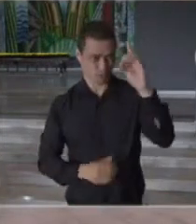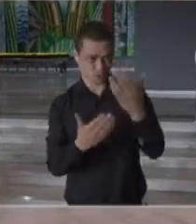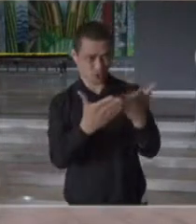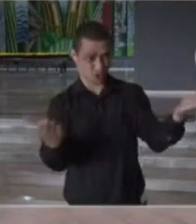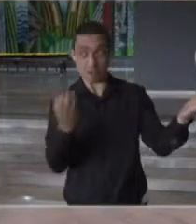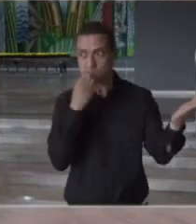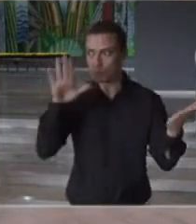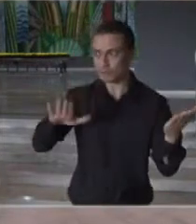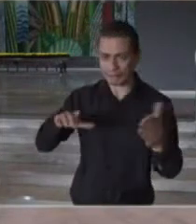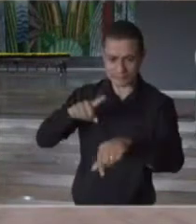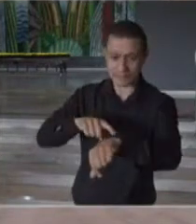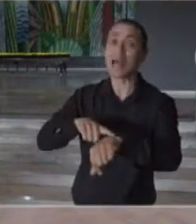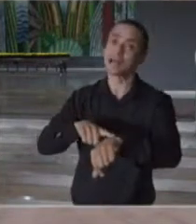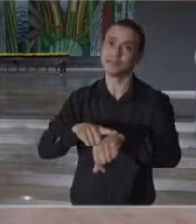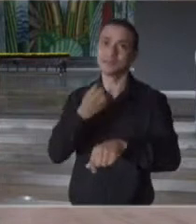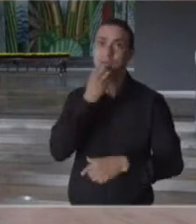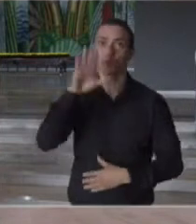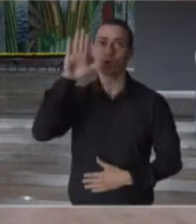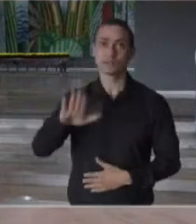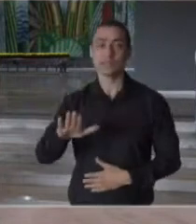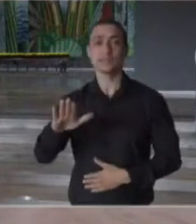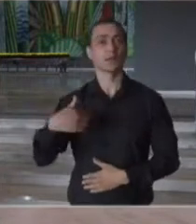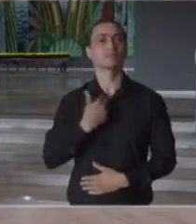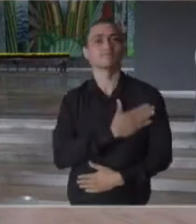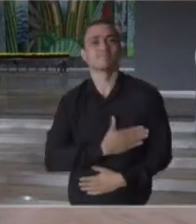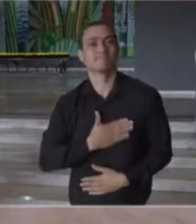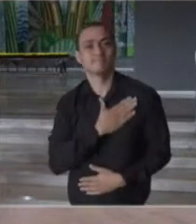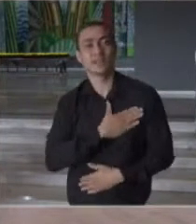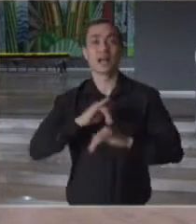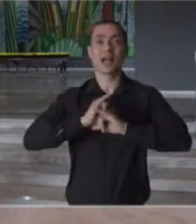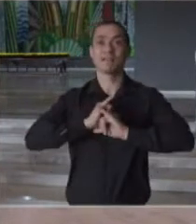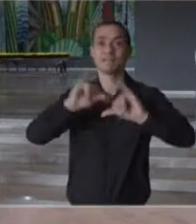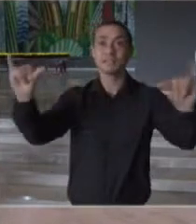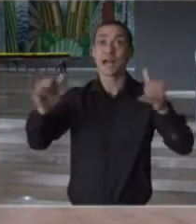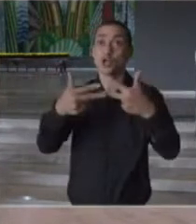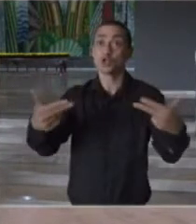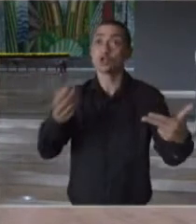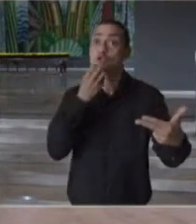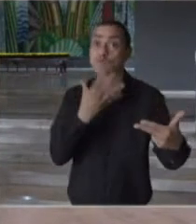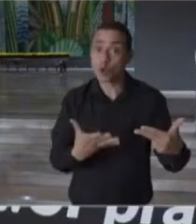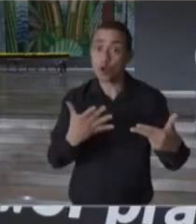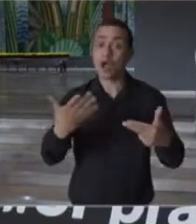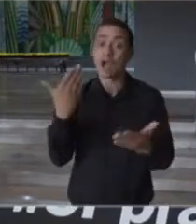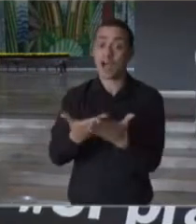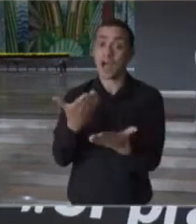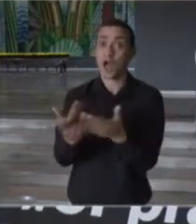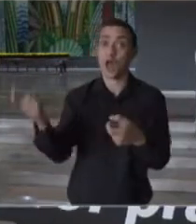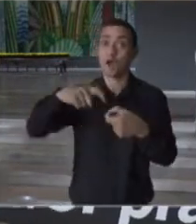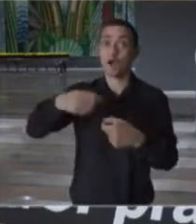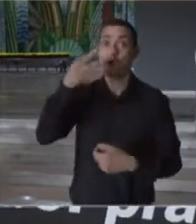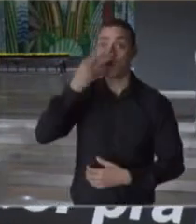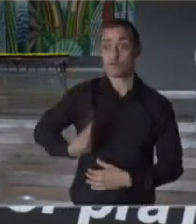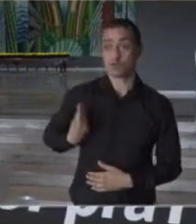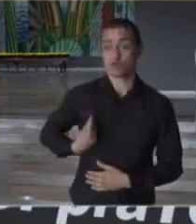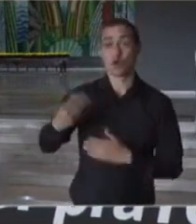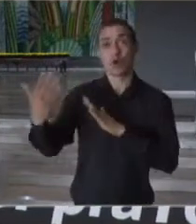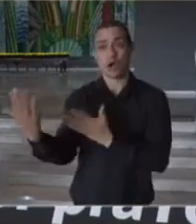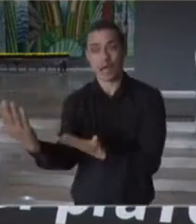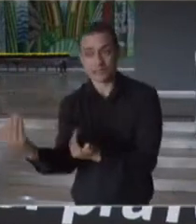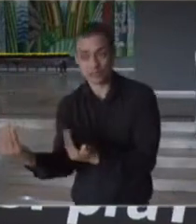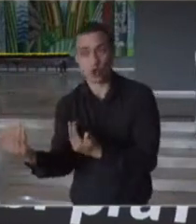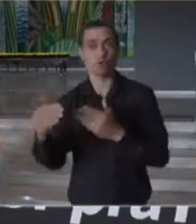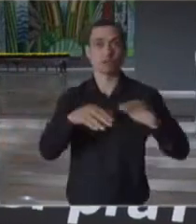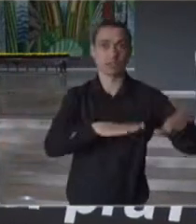boa tarde, na verdade, a todos. É um prazer estar aqui com uma notícia tão importante. Falar de volta às aulas, priorizar as crianças, os jovens é